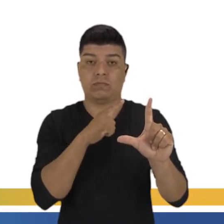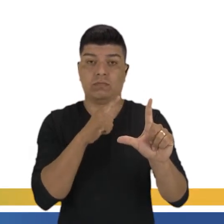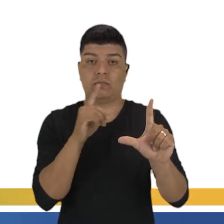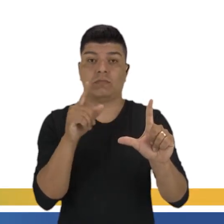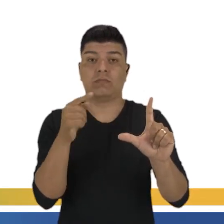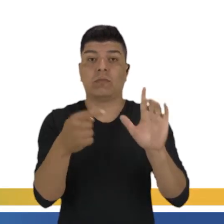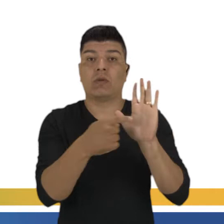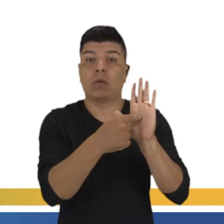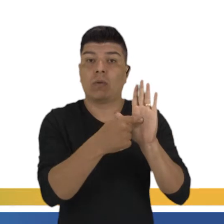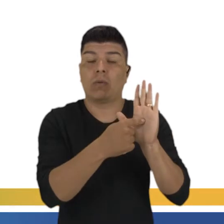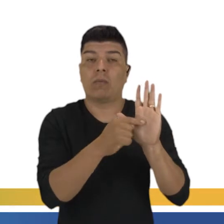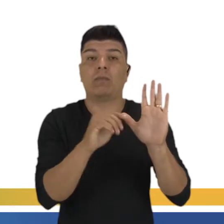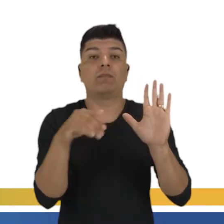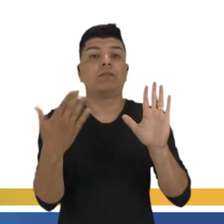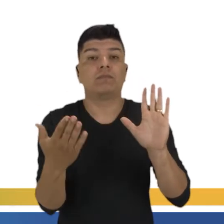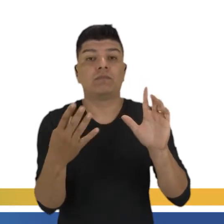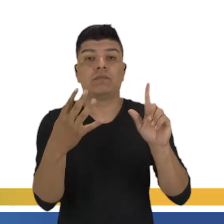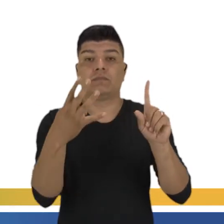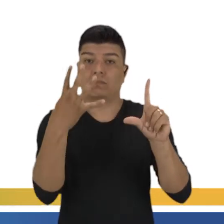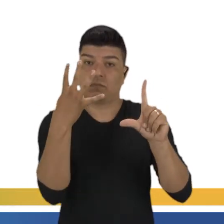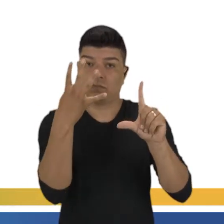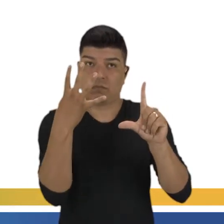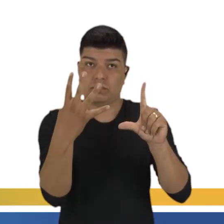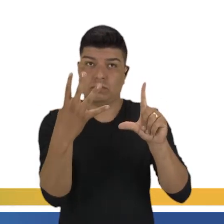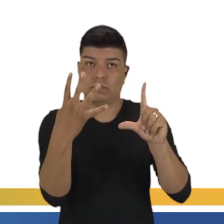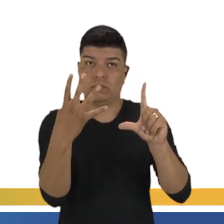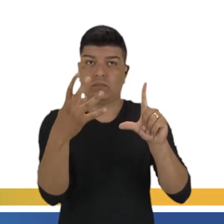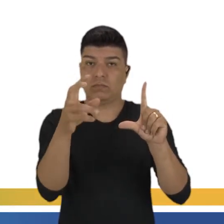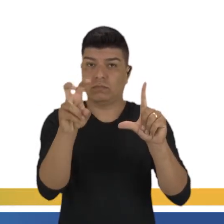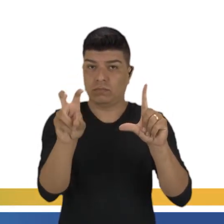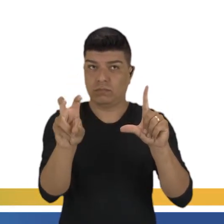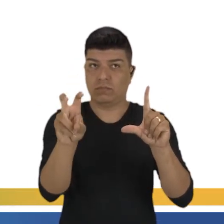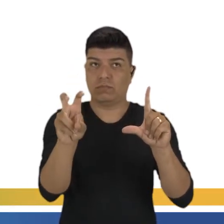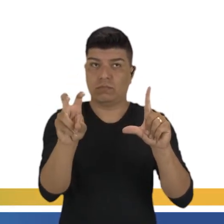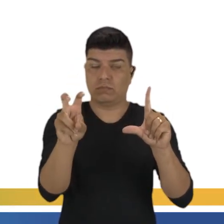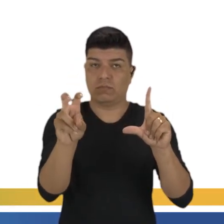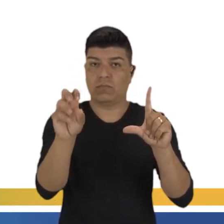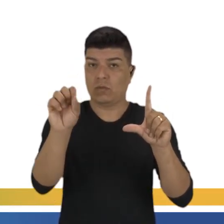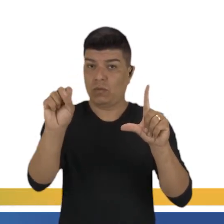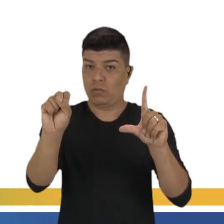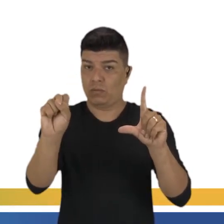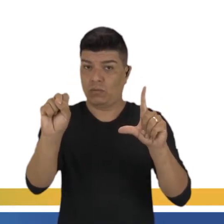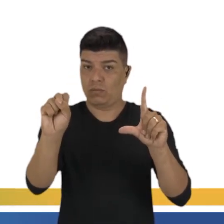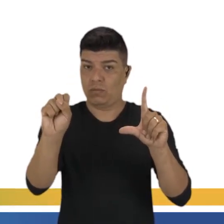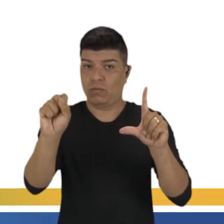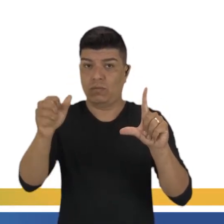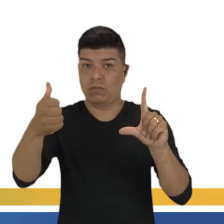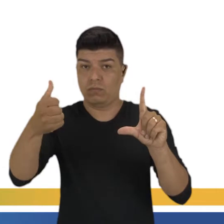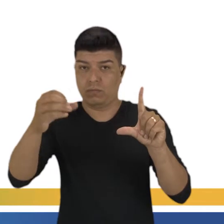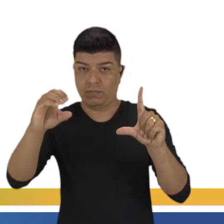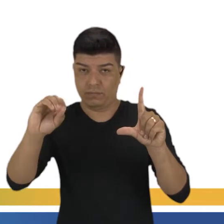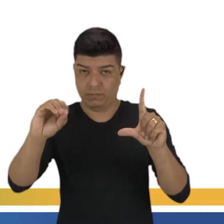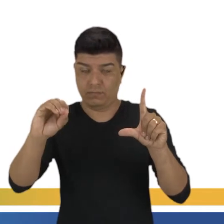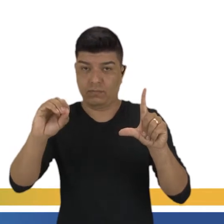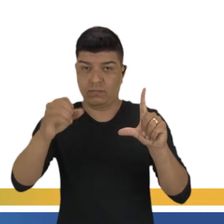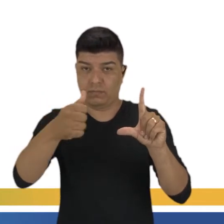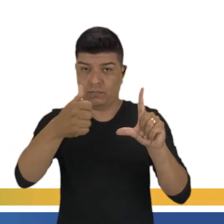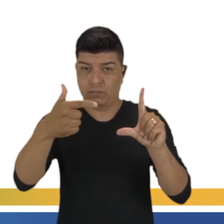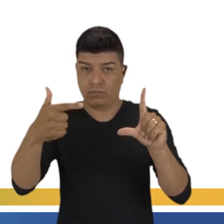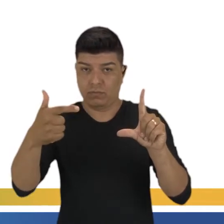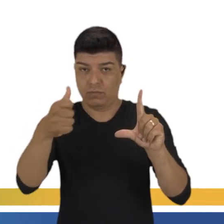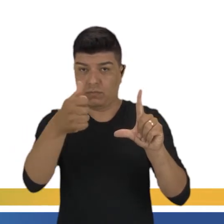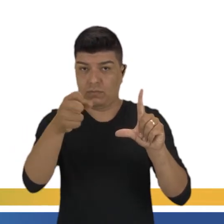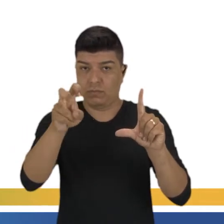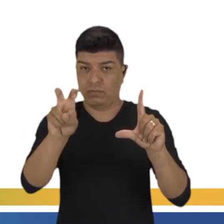seguintes pontos: 4 e 5, 8 e 10, 12